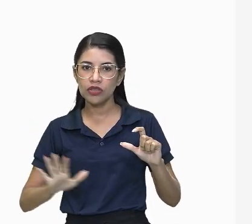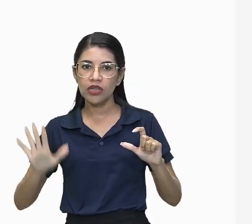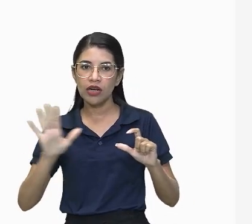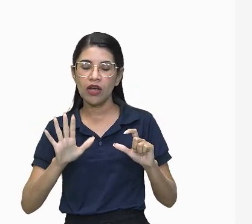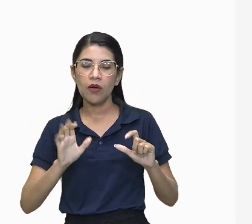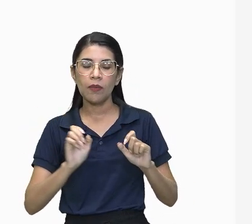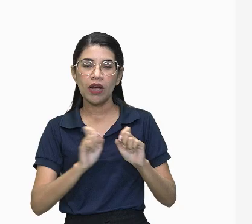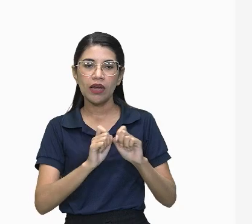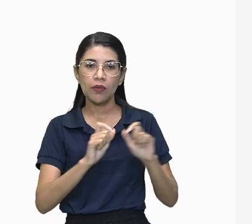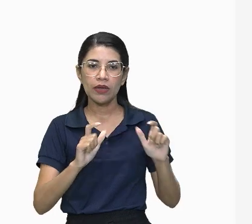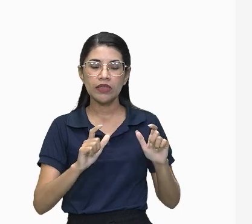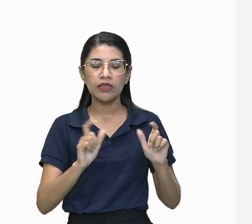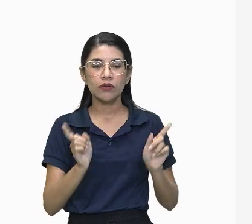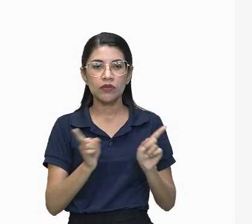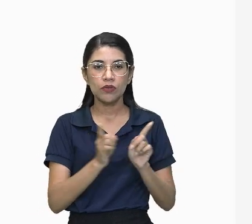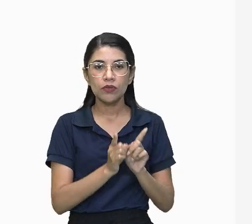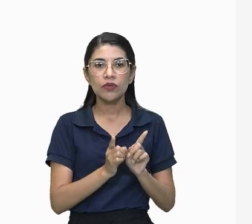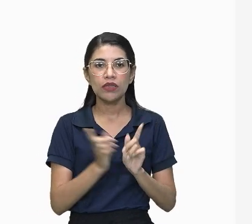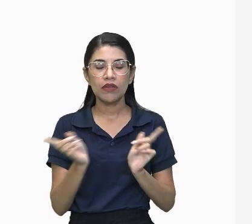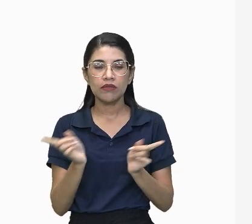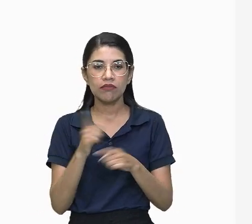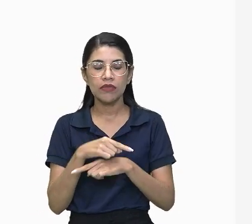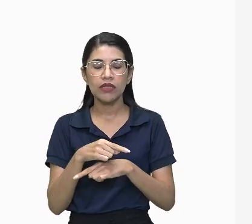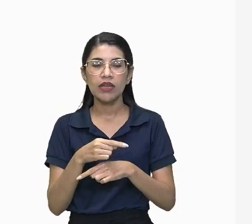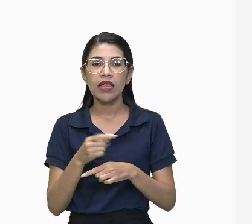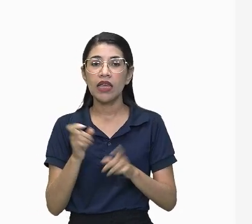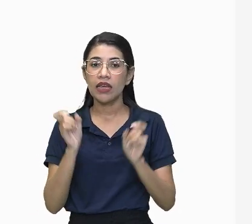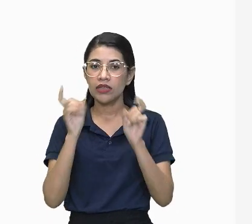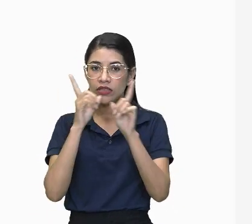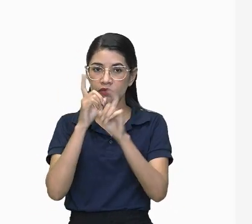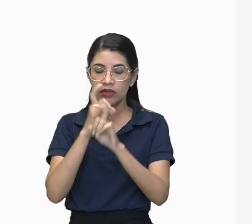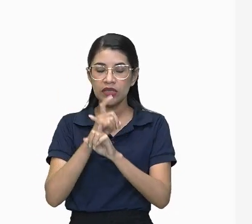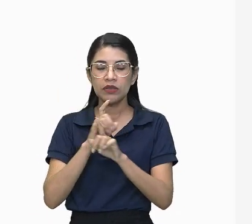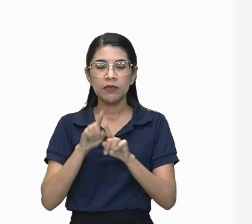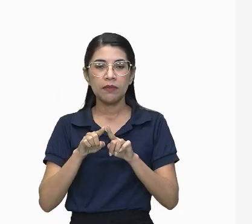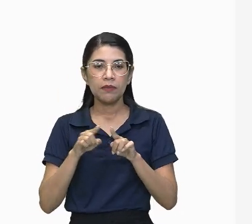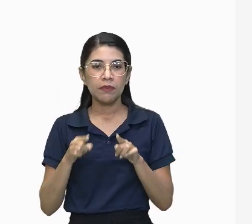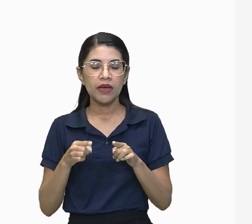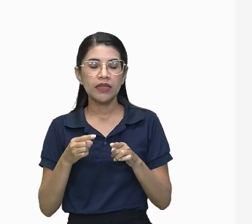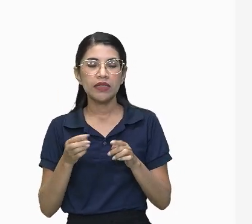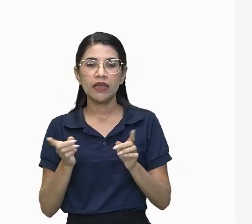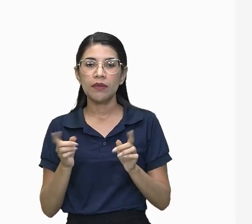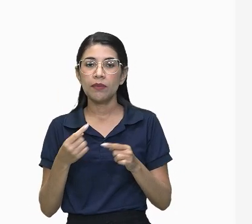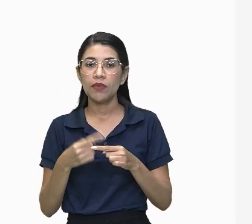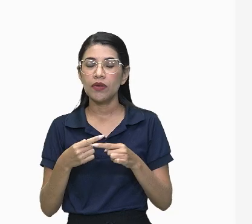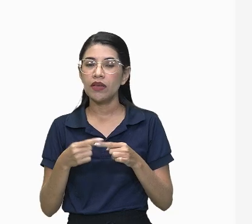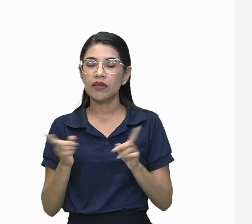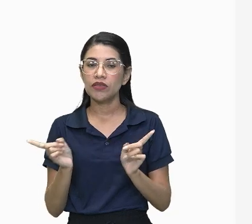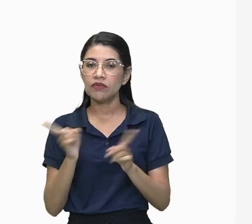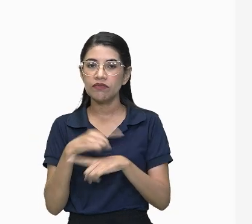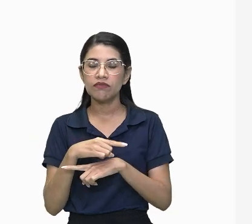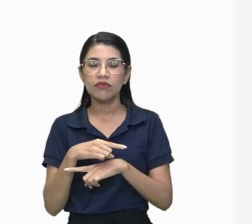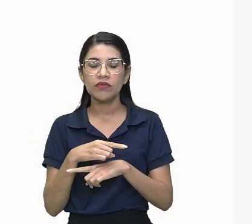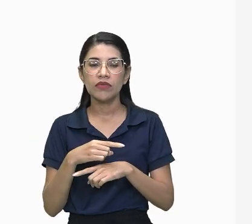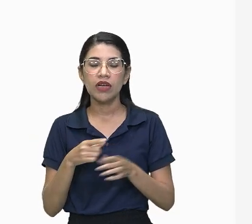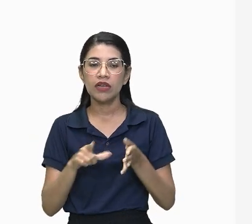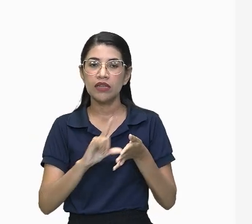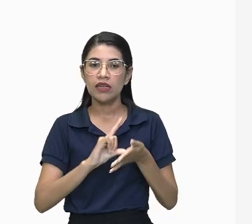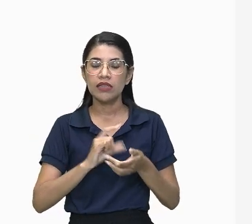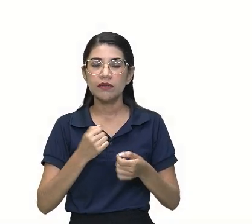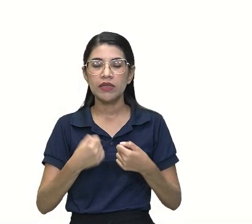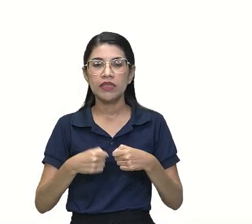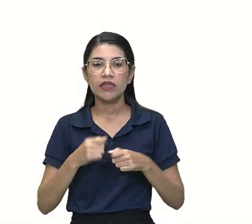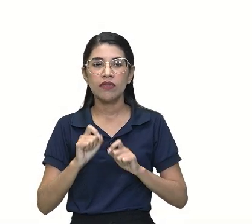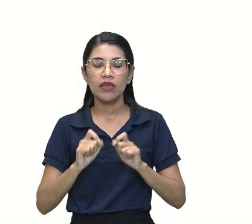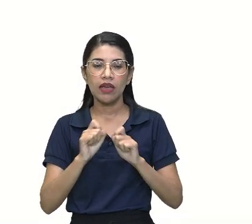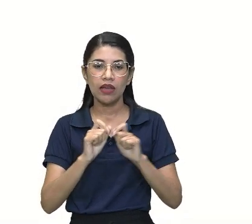mais de trabalho, porque a gente vai fazer aqui, ó, o caminho inverso, né? Aqui a gente precisou só da